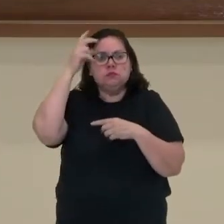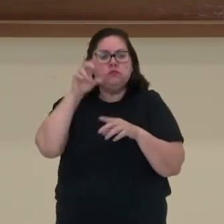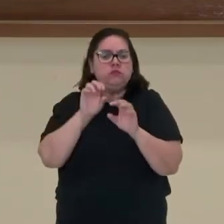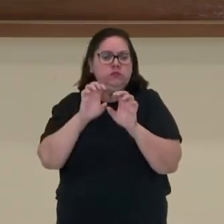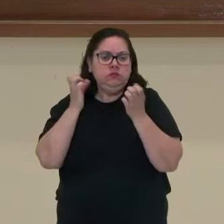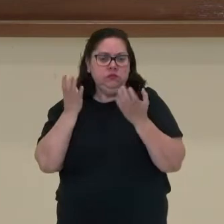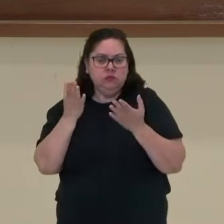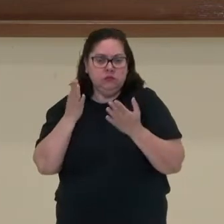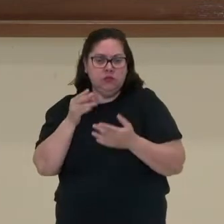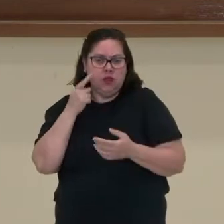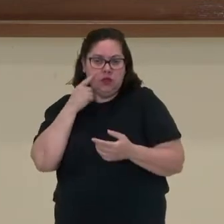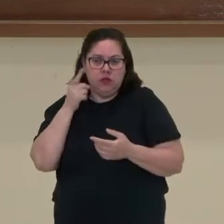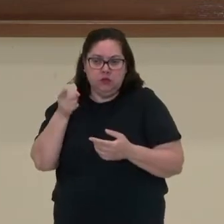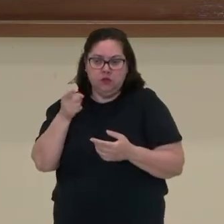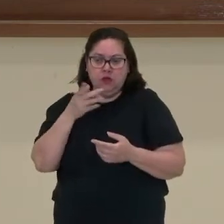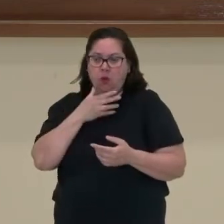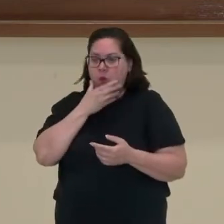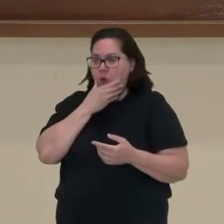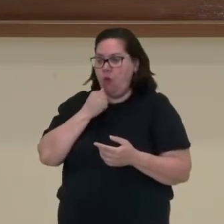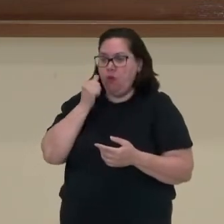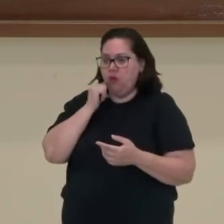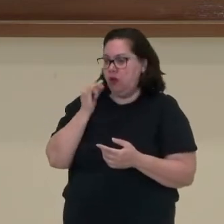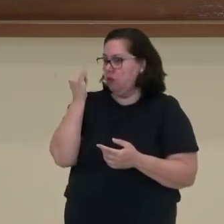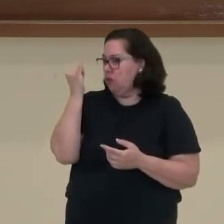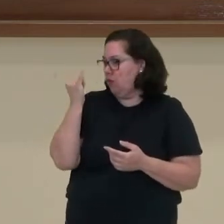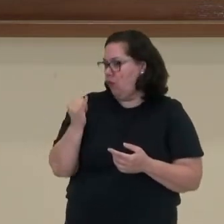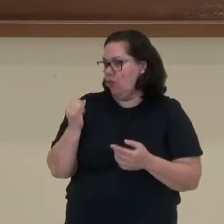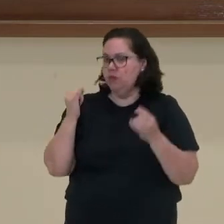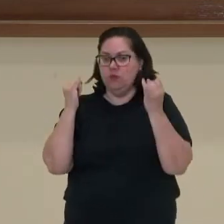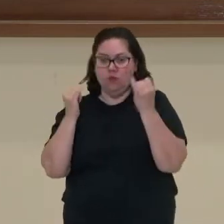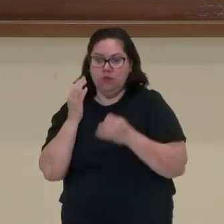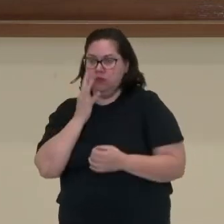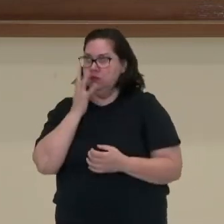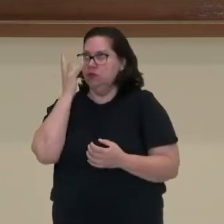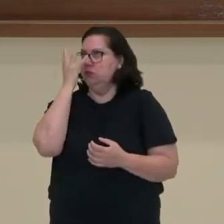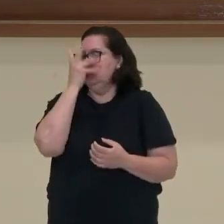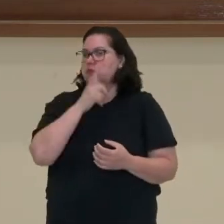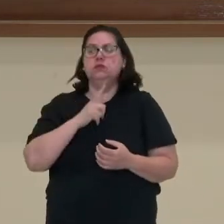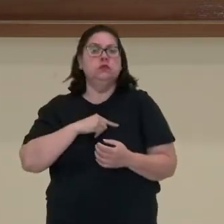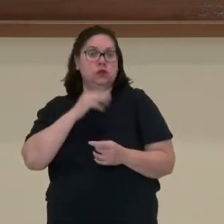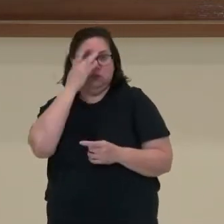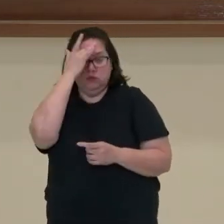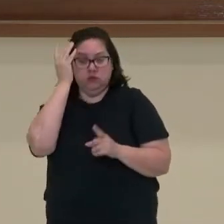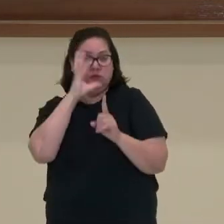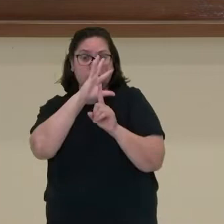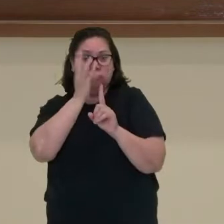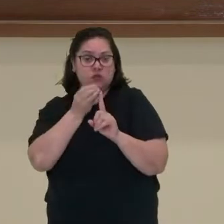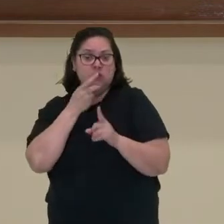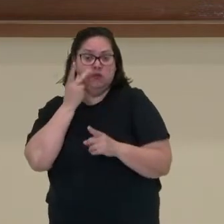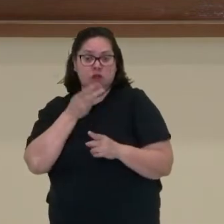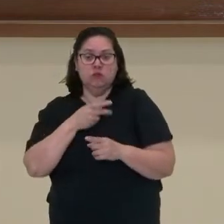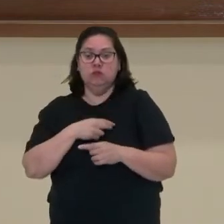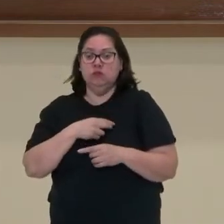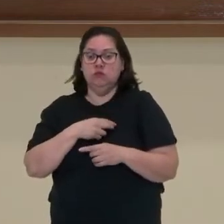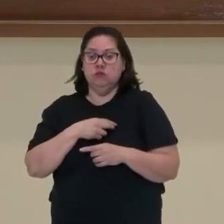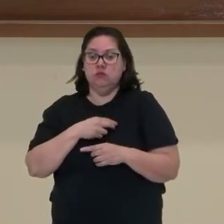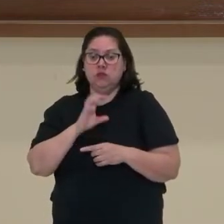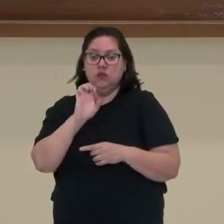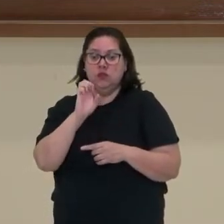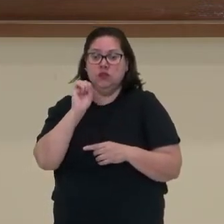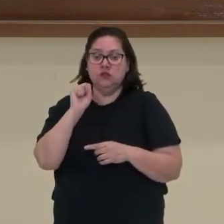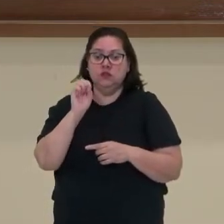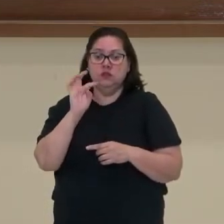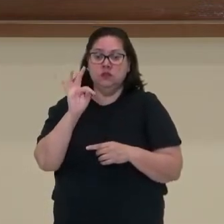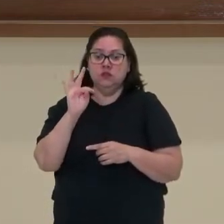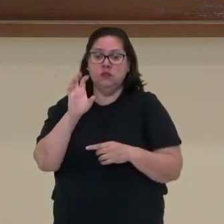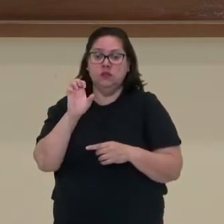estética está dizendo que aquele homem, mulher, magrinho, musculoso, é muito bonito, nós temos artistas que vão falar o seguinte, isso é chamado de estereótipo. O